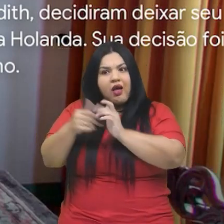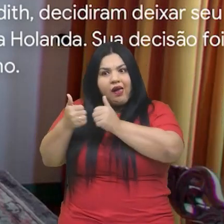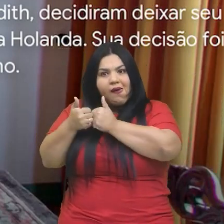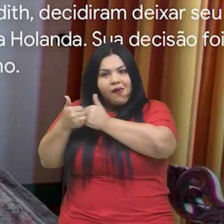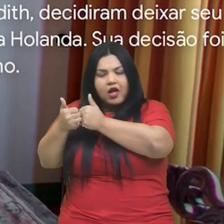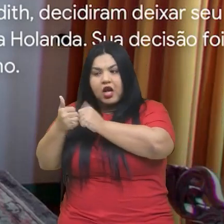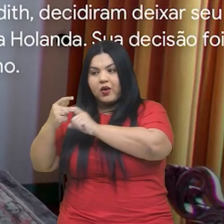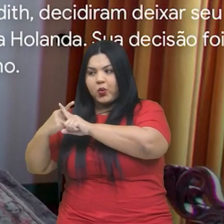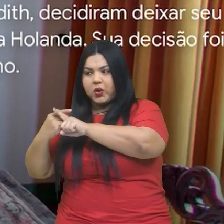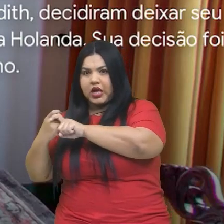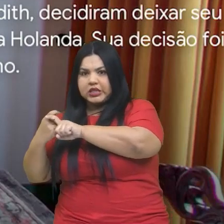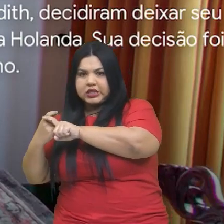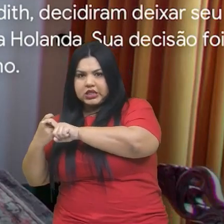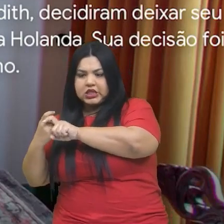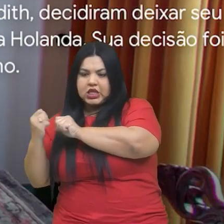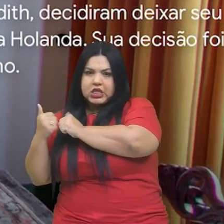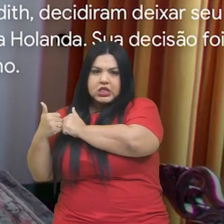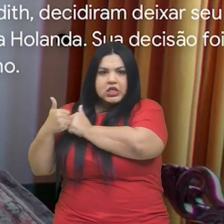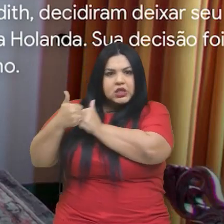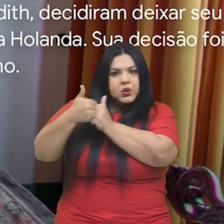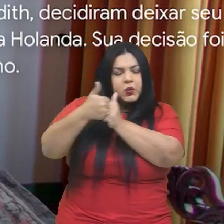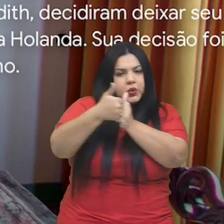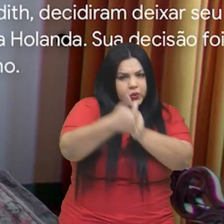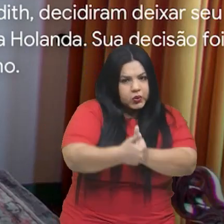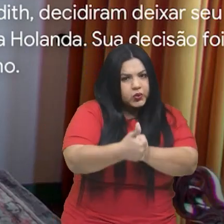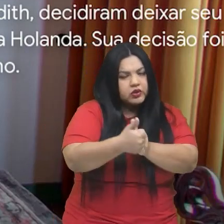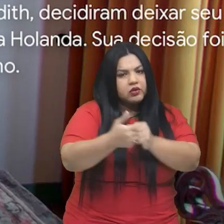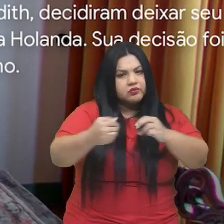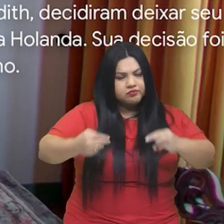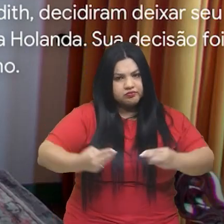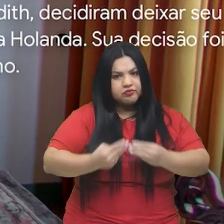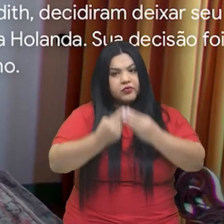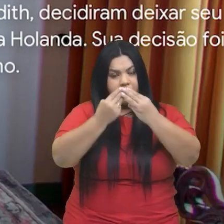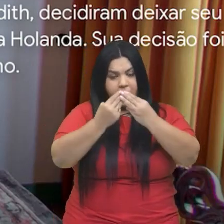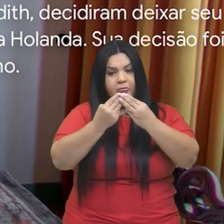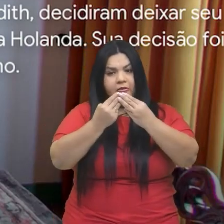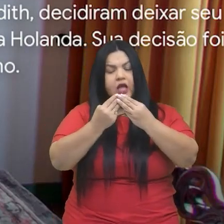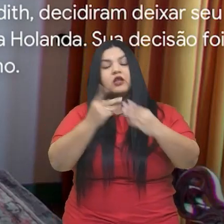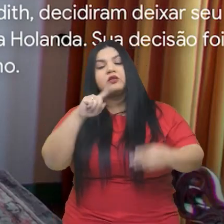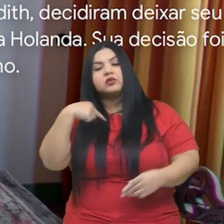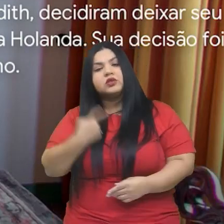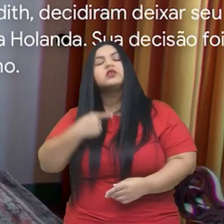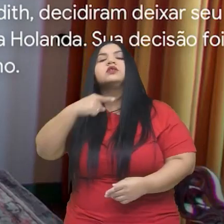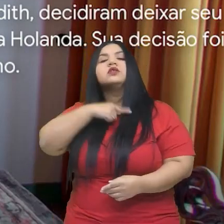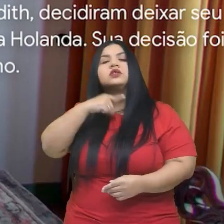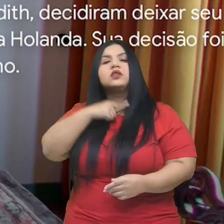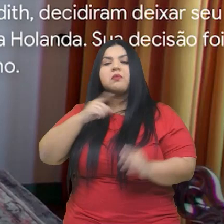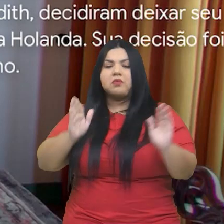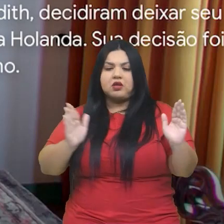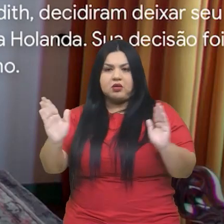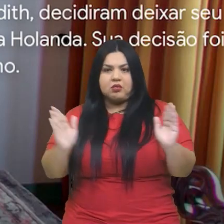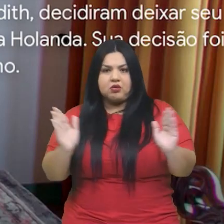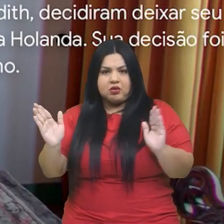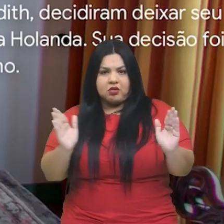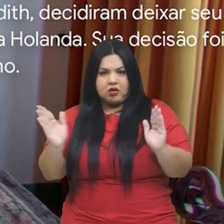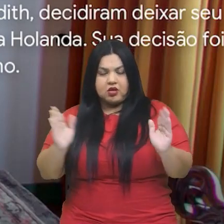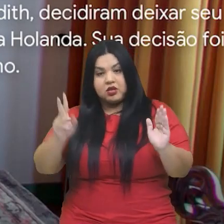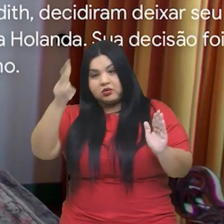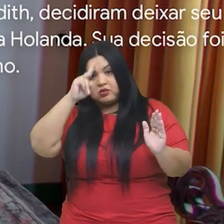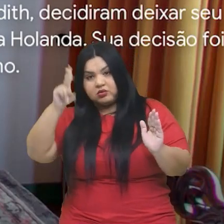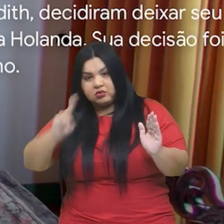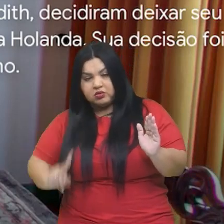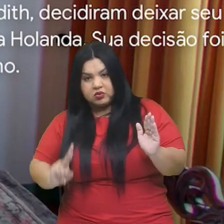que existia, não é, em relação aos judeus. Então, a gente tem durante esse período da história,